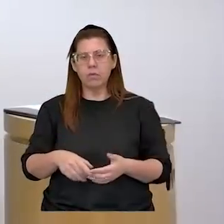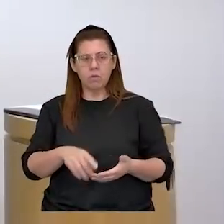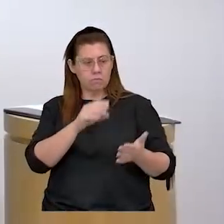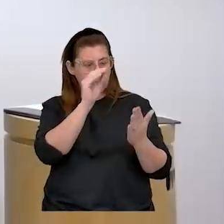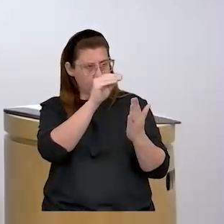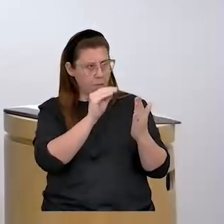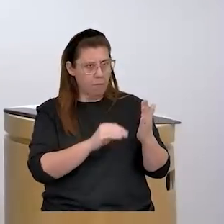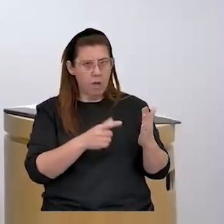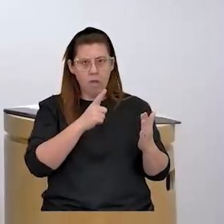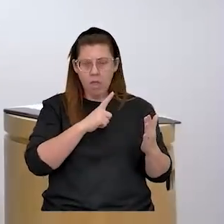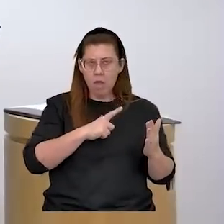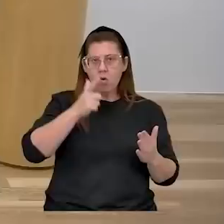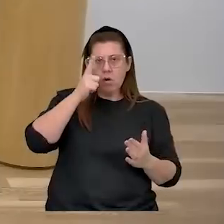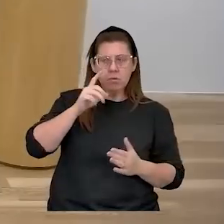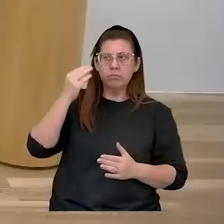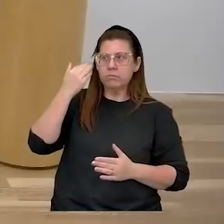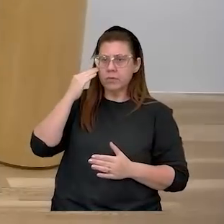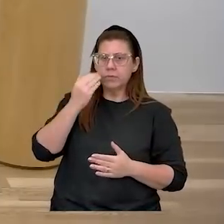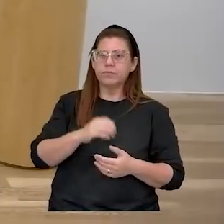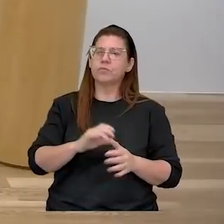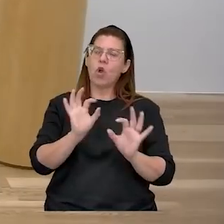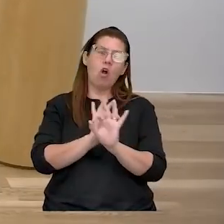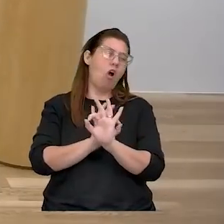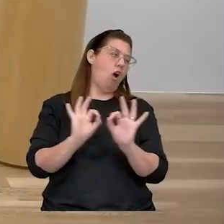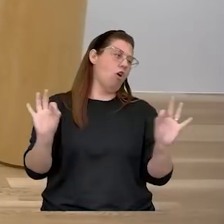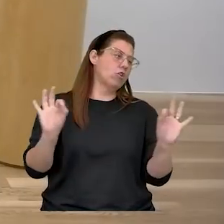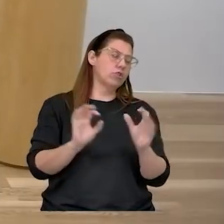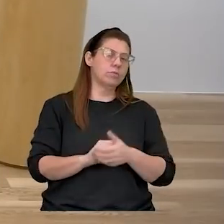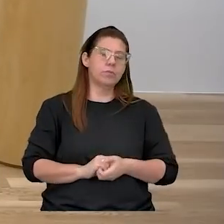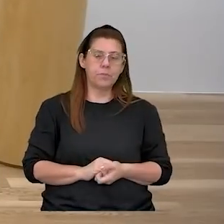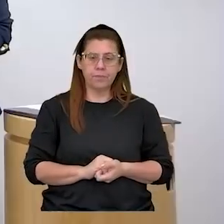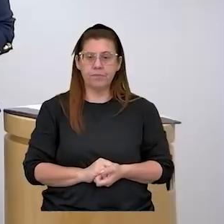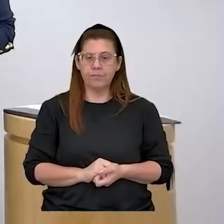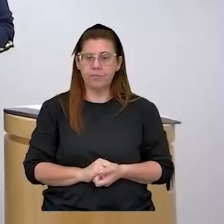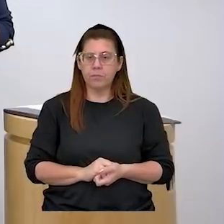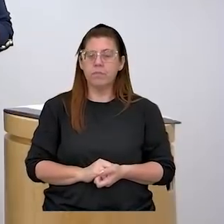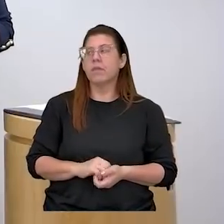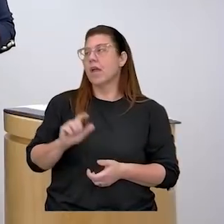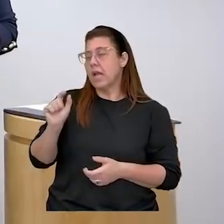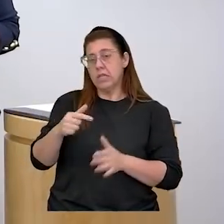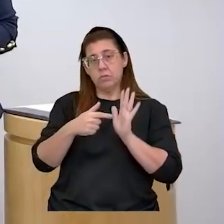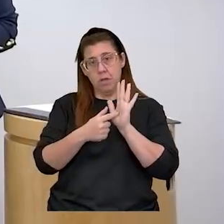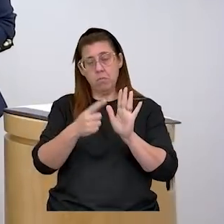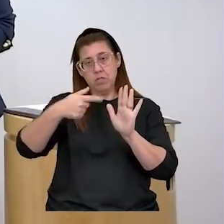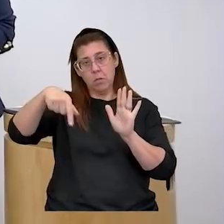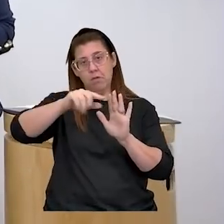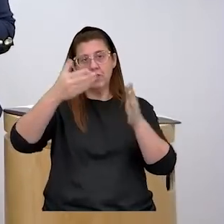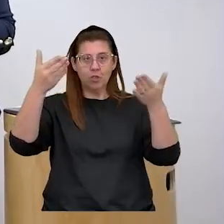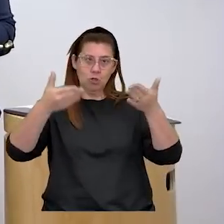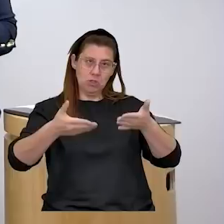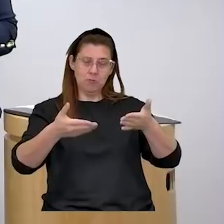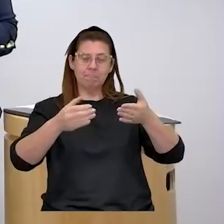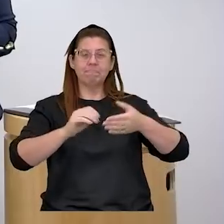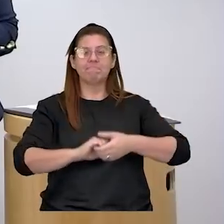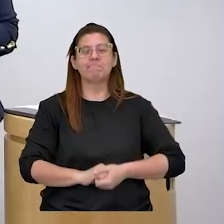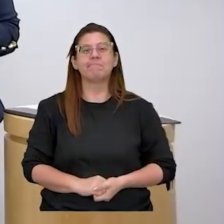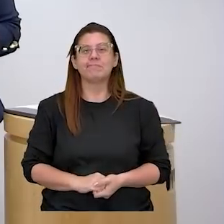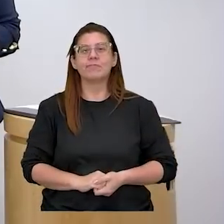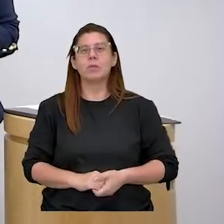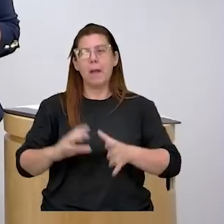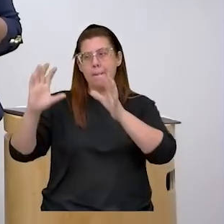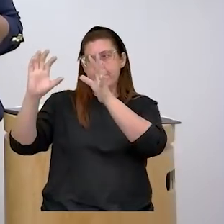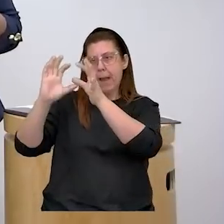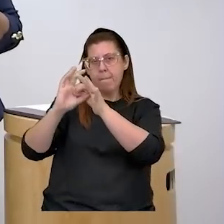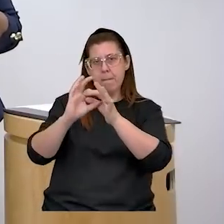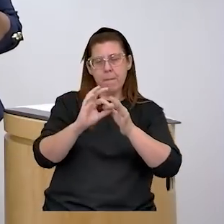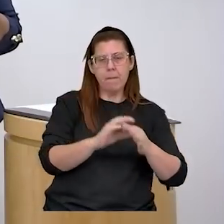Conseguiram entender? Ou deu Sim, certo? entenderam. Uhum. Ótimo. Então, assim, foi isso que eu precisava passar para vocês nesse momento. Principalmente essas